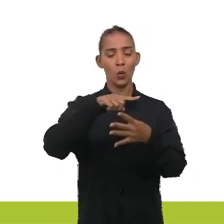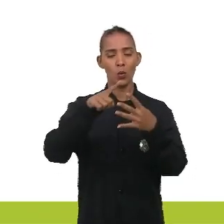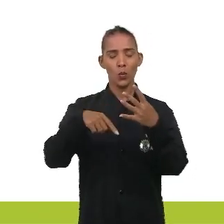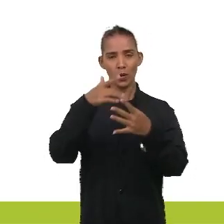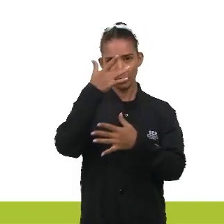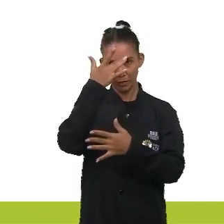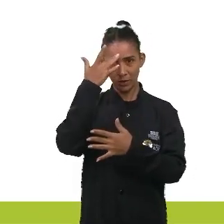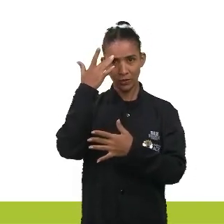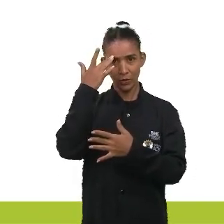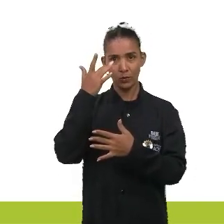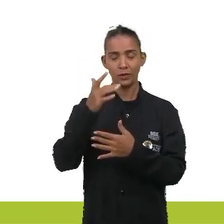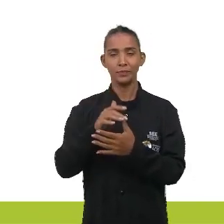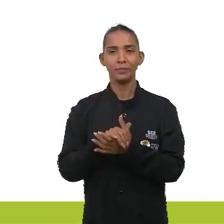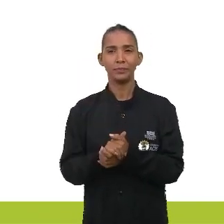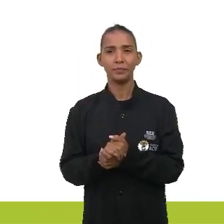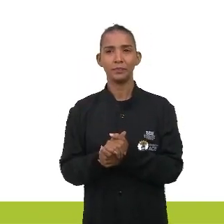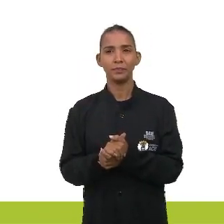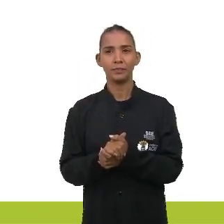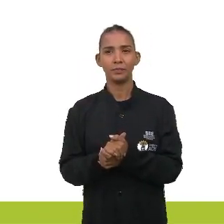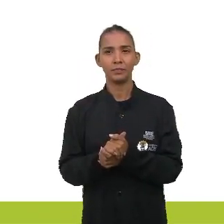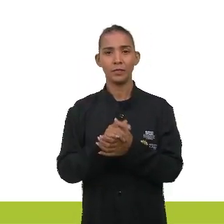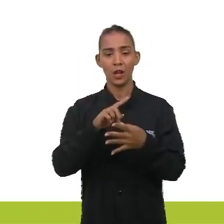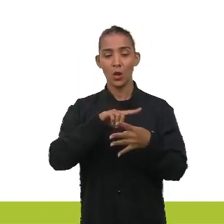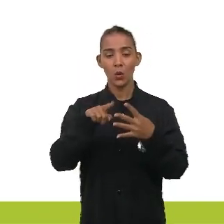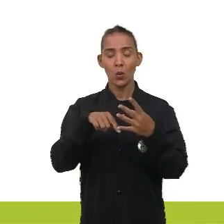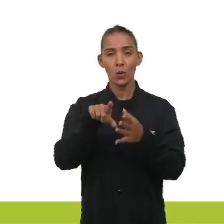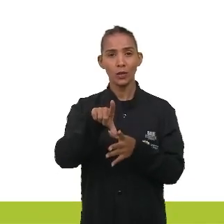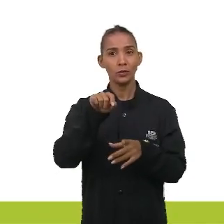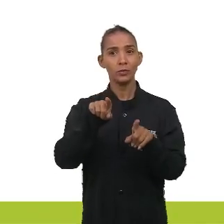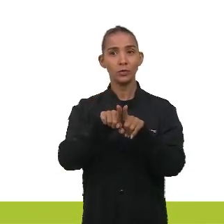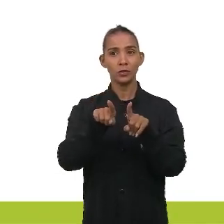cá. Depois há três opções para cá.